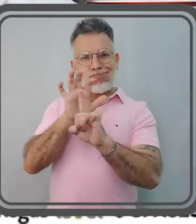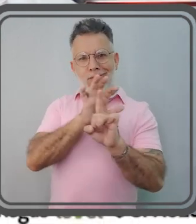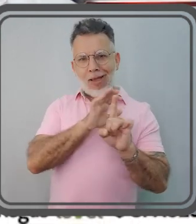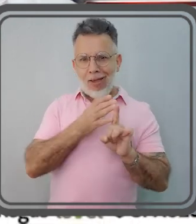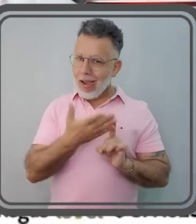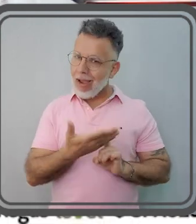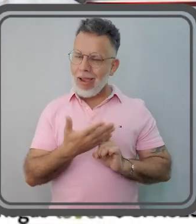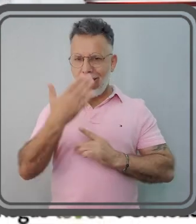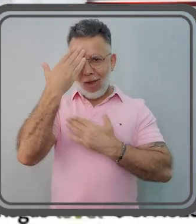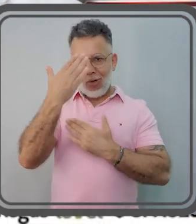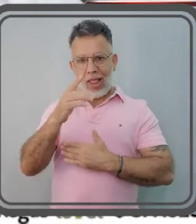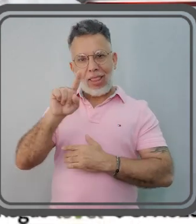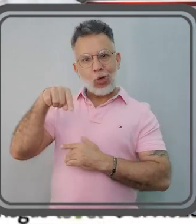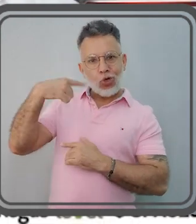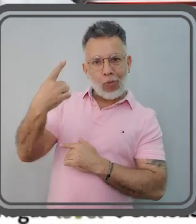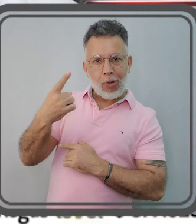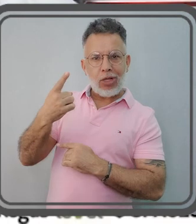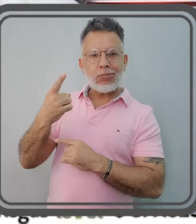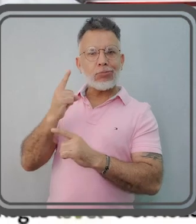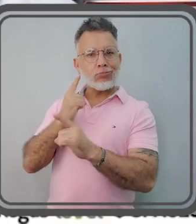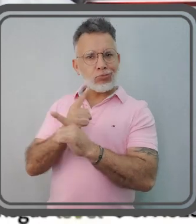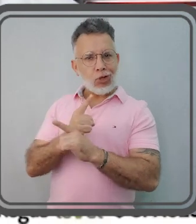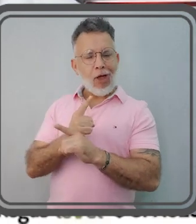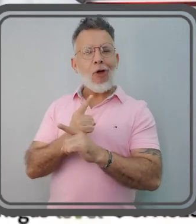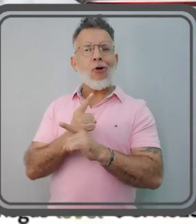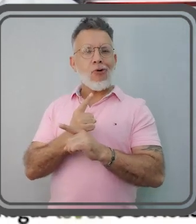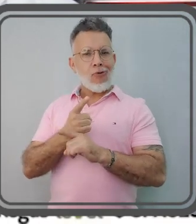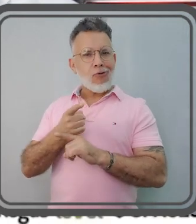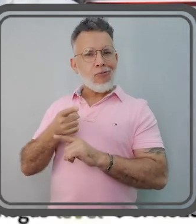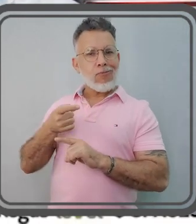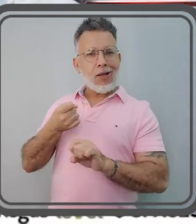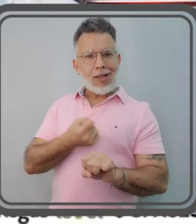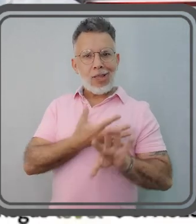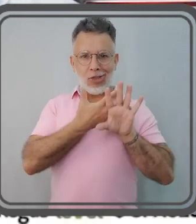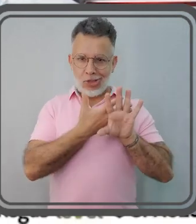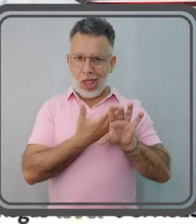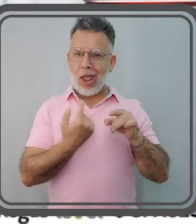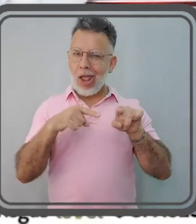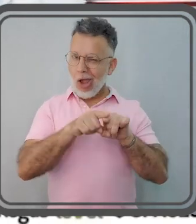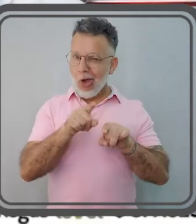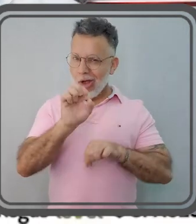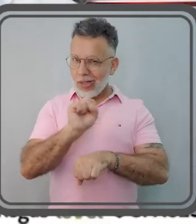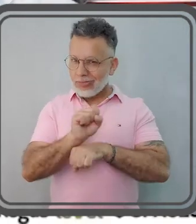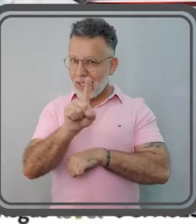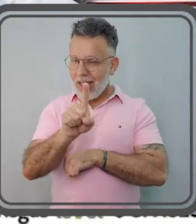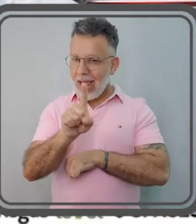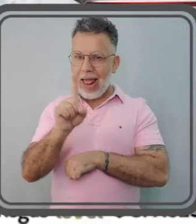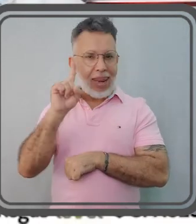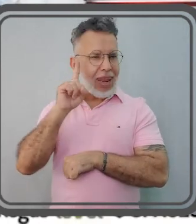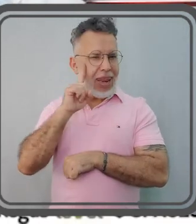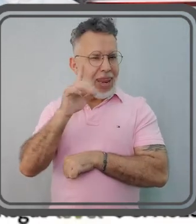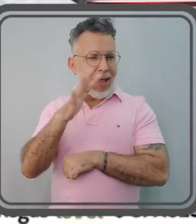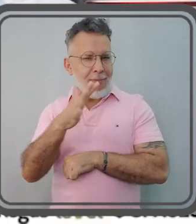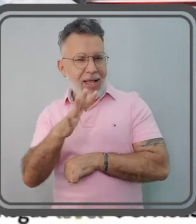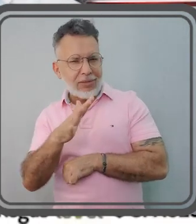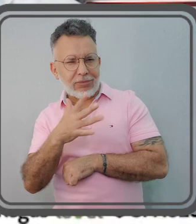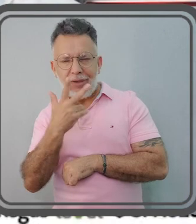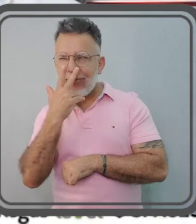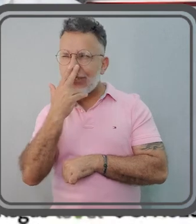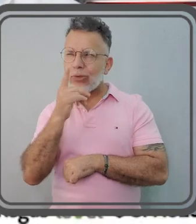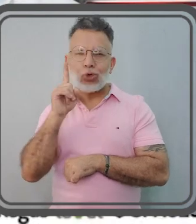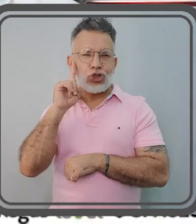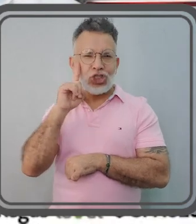Intox Franchising. Guarda aí a data, provavelmente vai ser no dia 10 ou 12 de dezembro, mas a gente divulga, tá